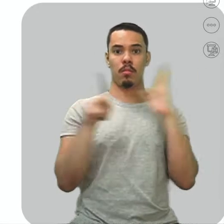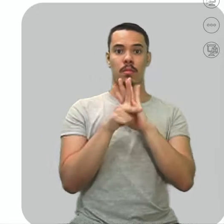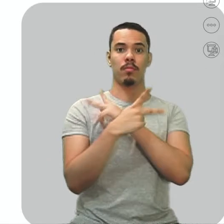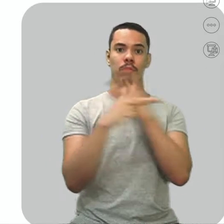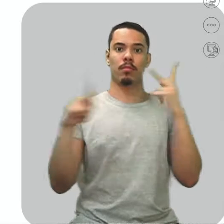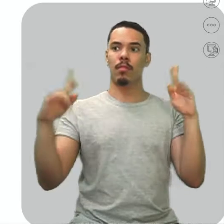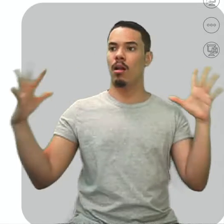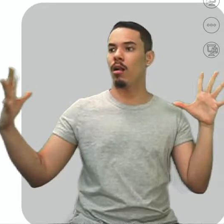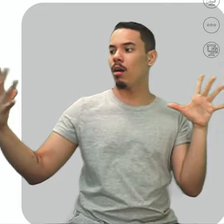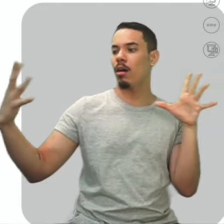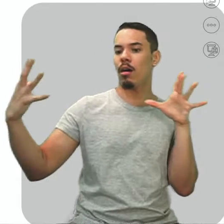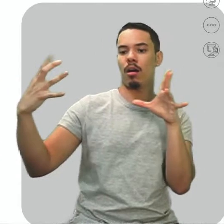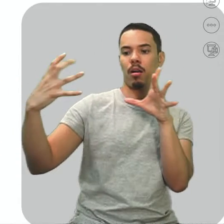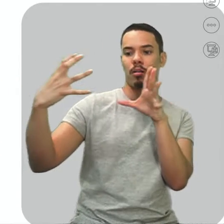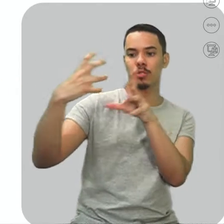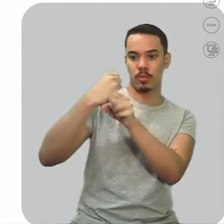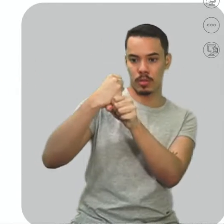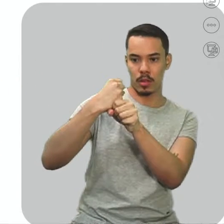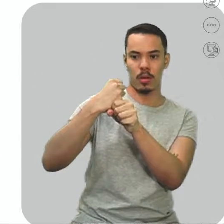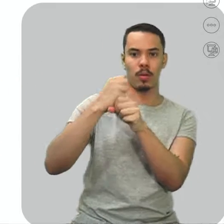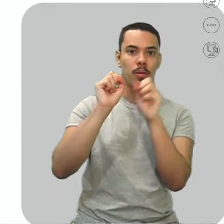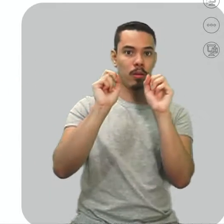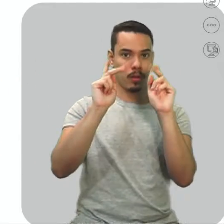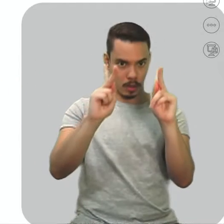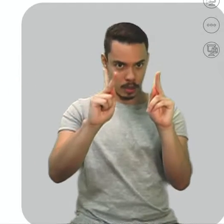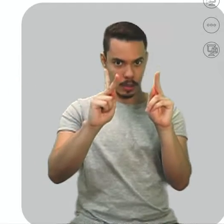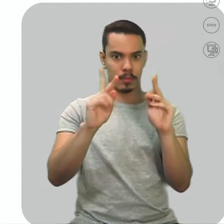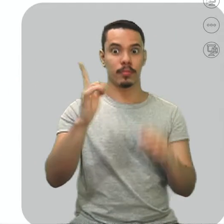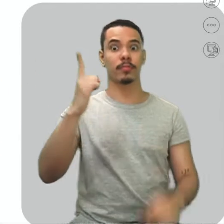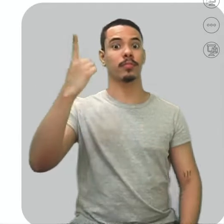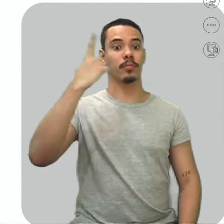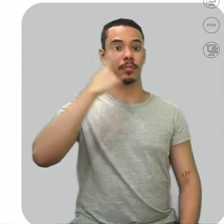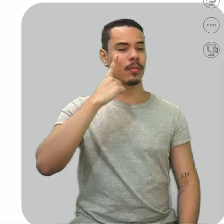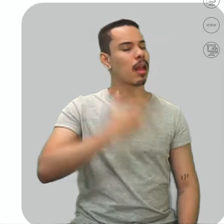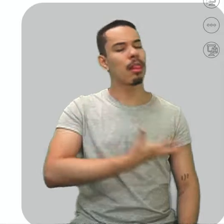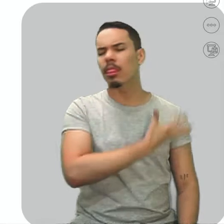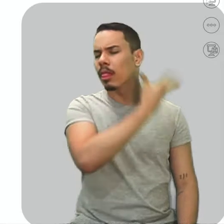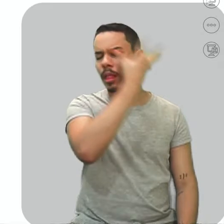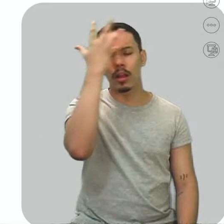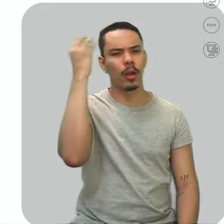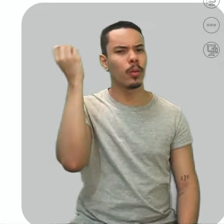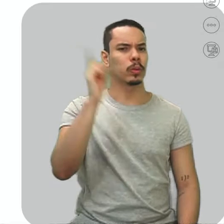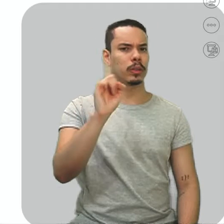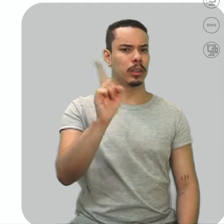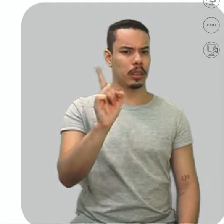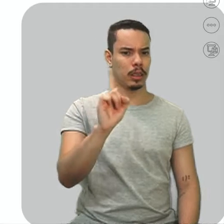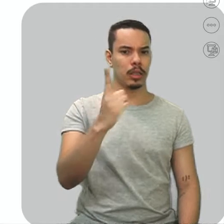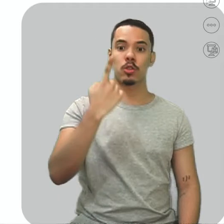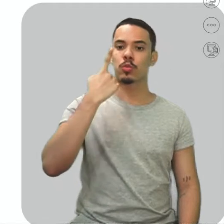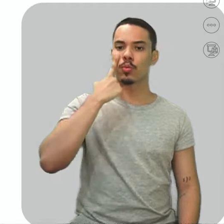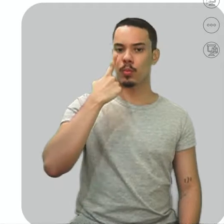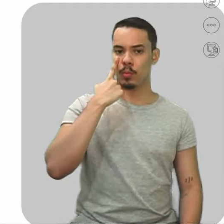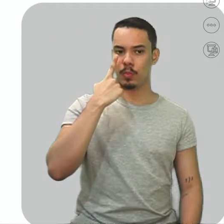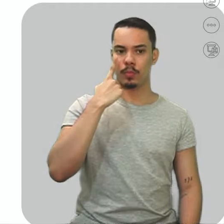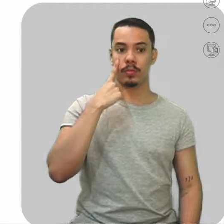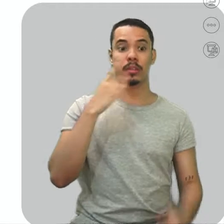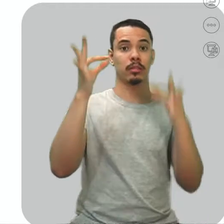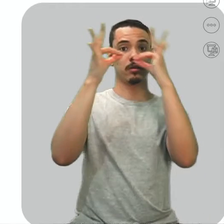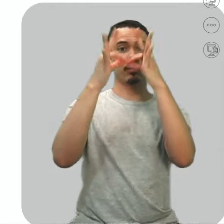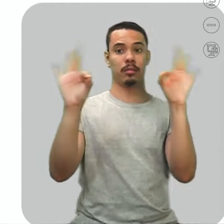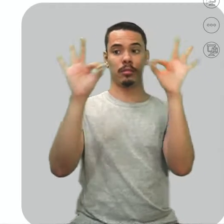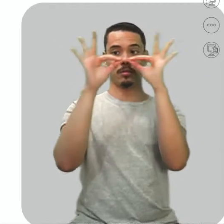pela soma de todas Ok grifando para não esquecer aqui ó